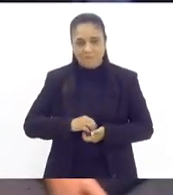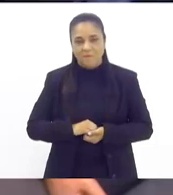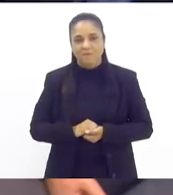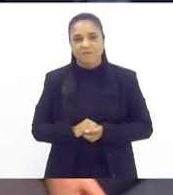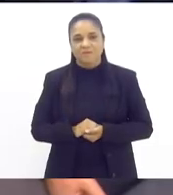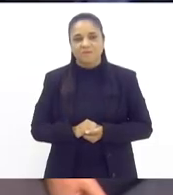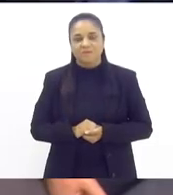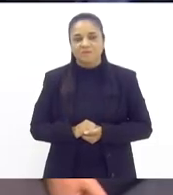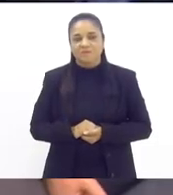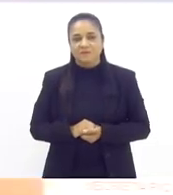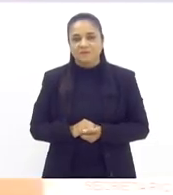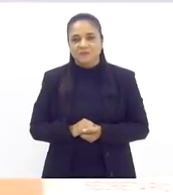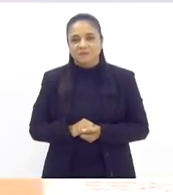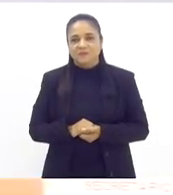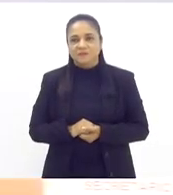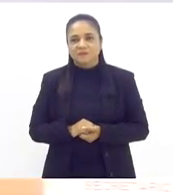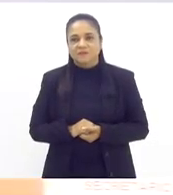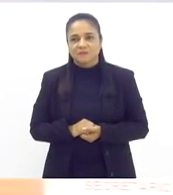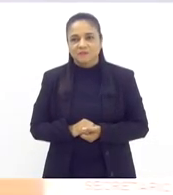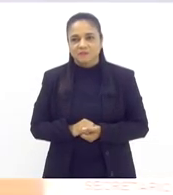Ah, bom.